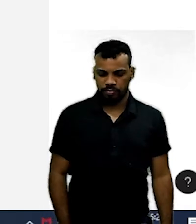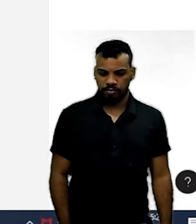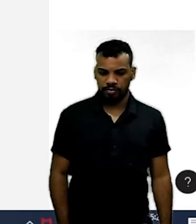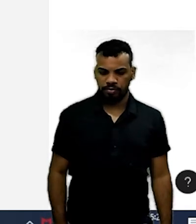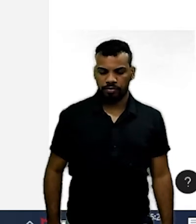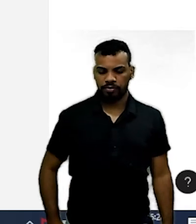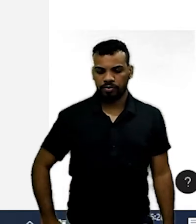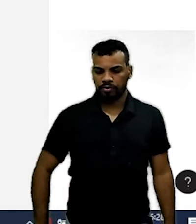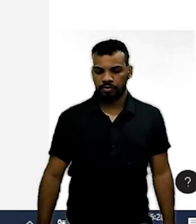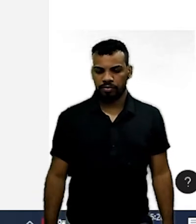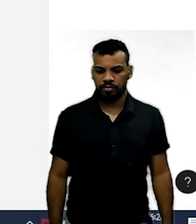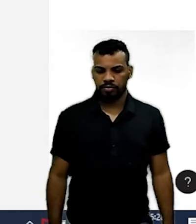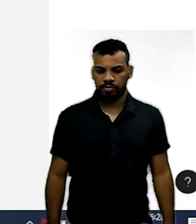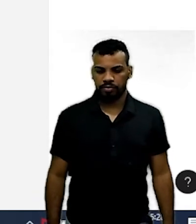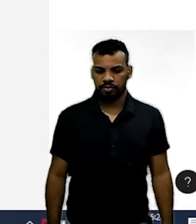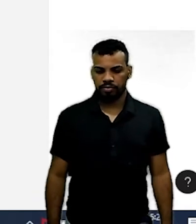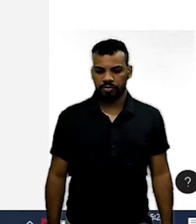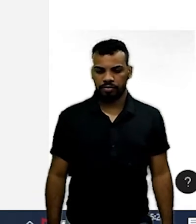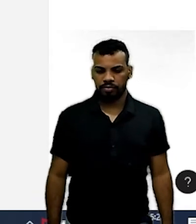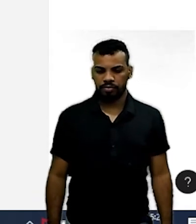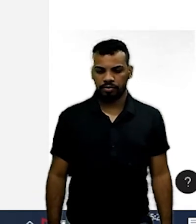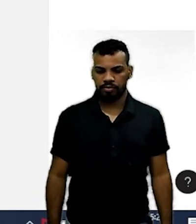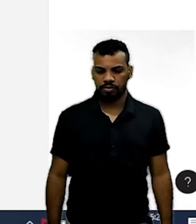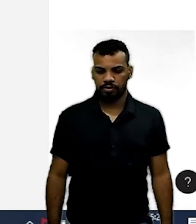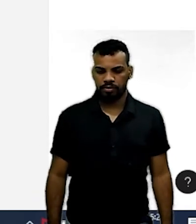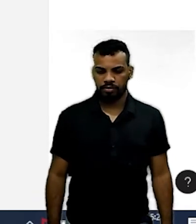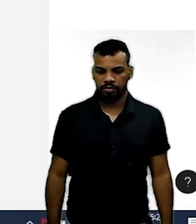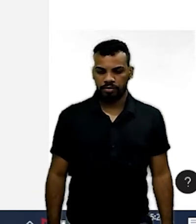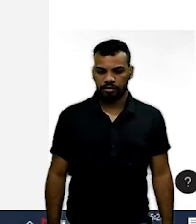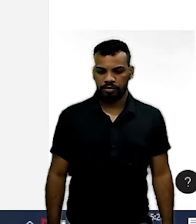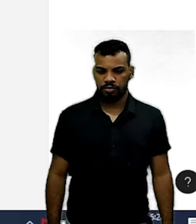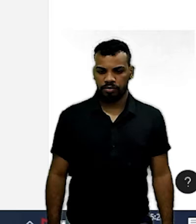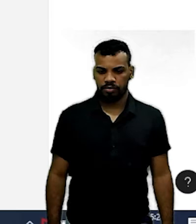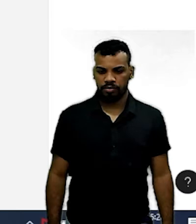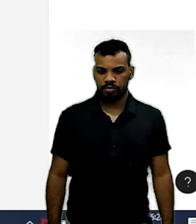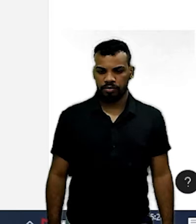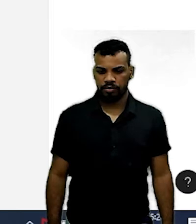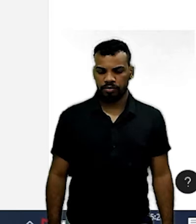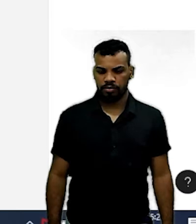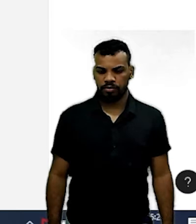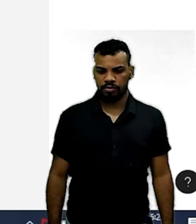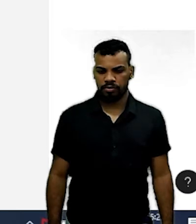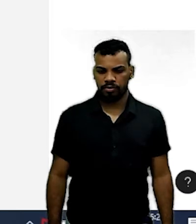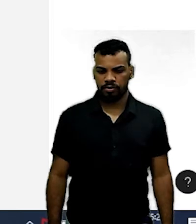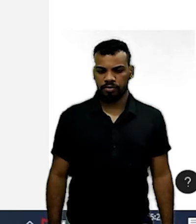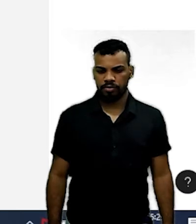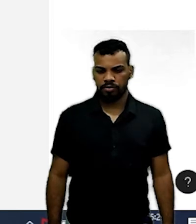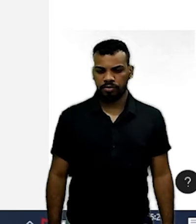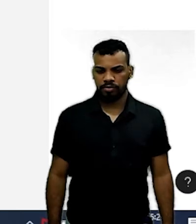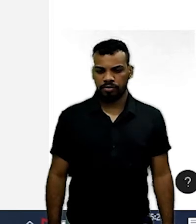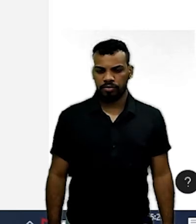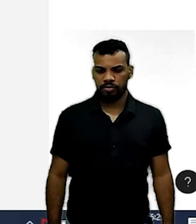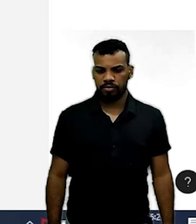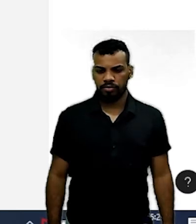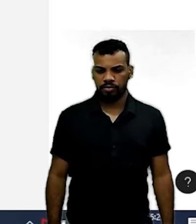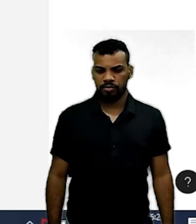Tudo bem? Mas aqui para o lado vai estar aparecendo quem está utilizando